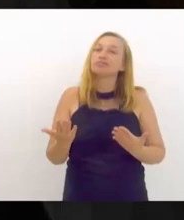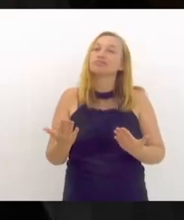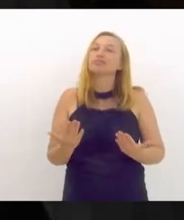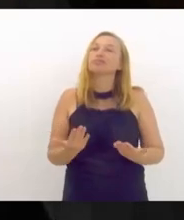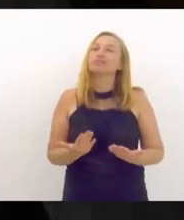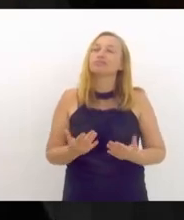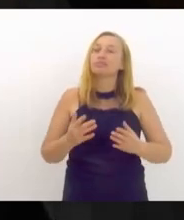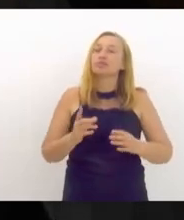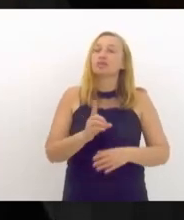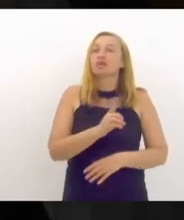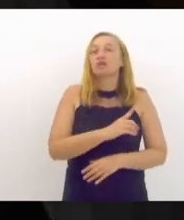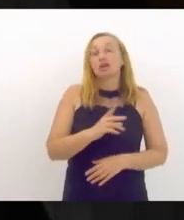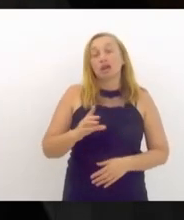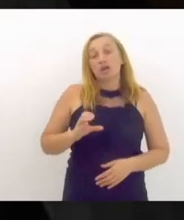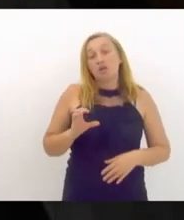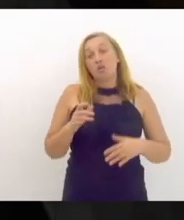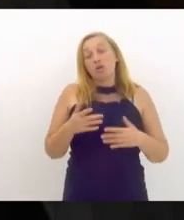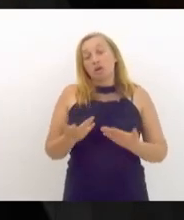sistema de defesa civil.